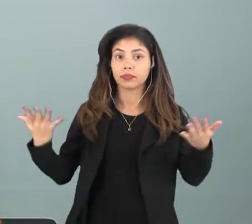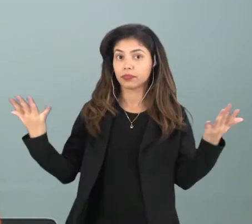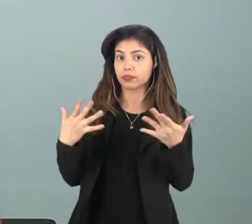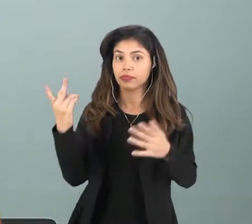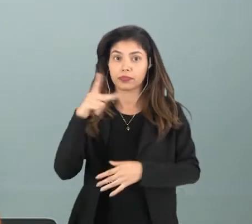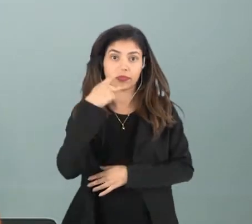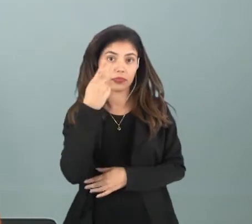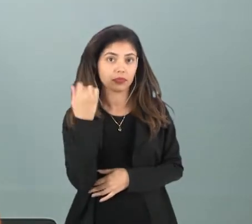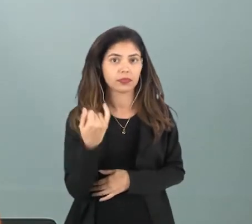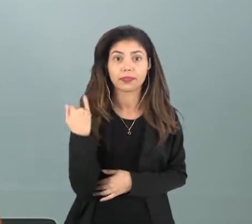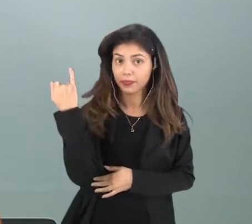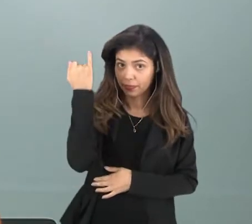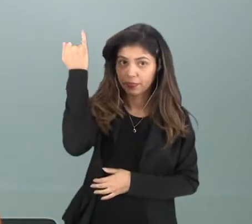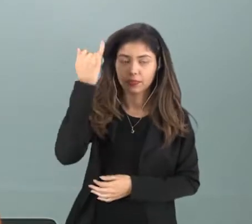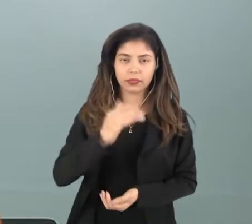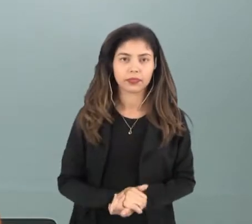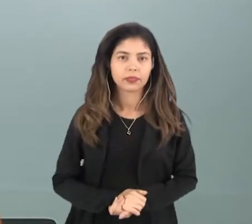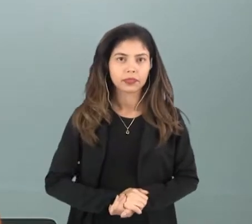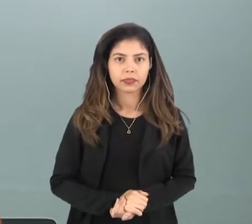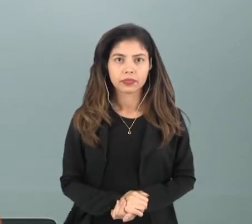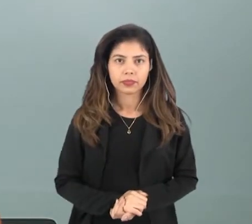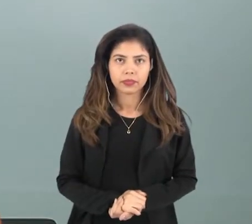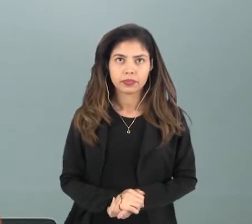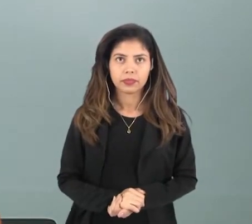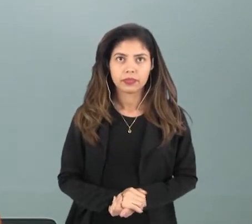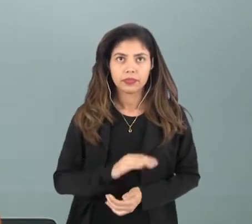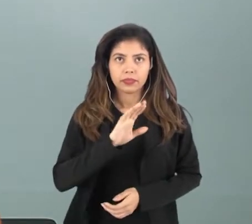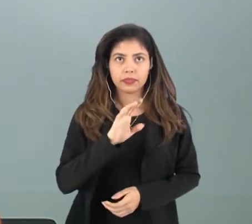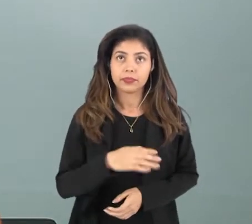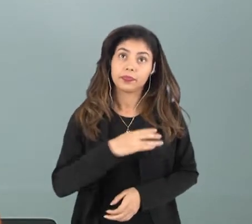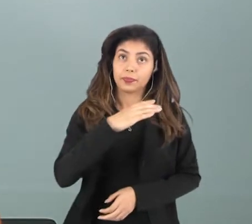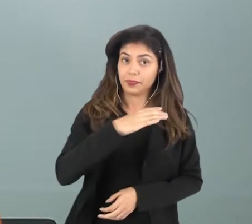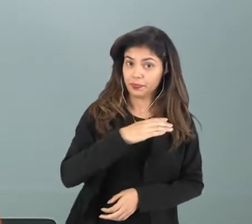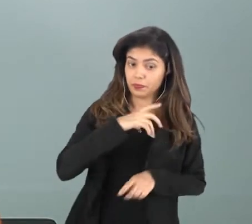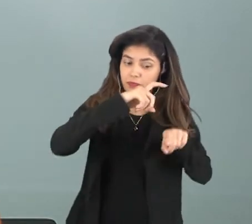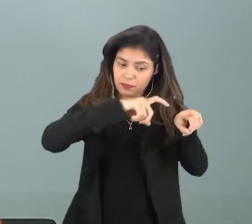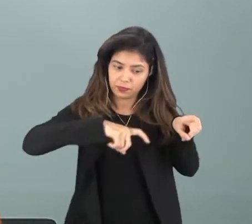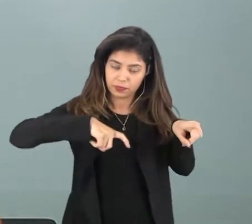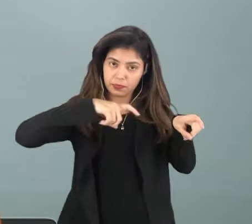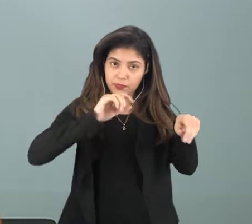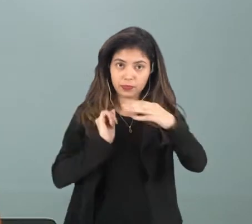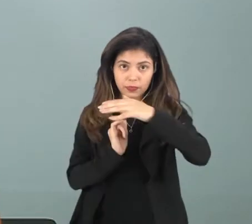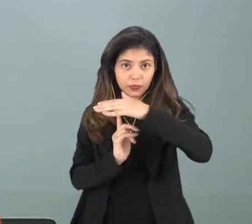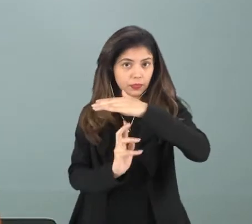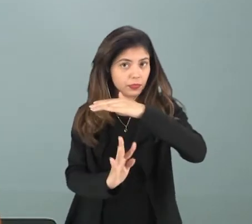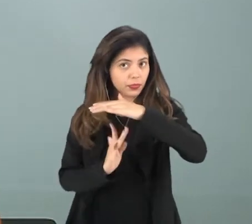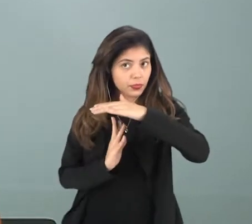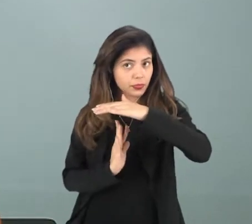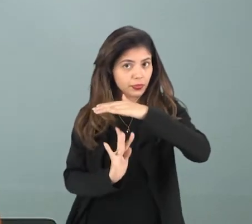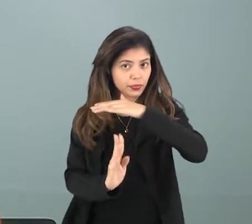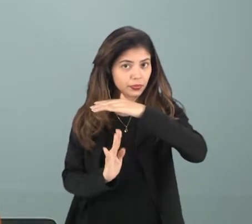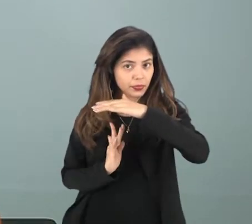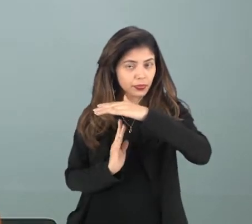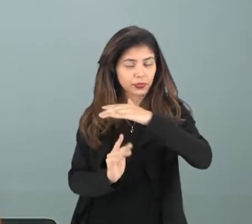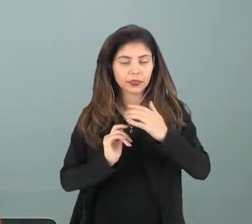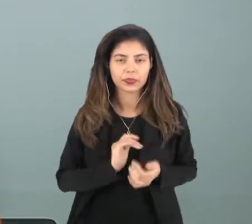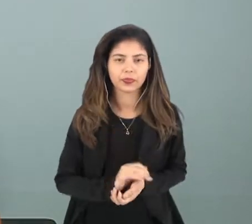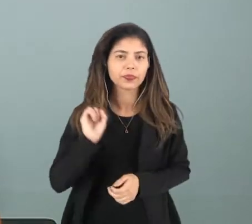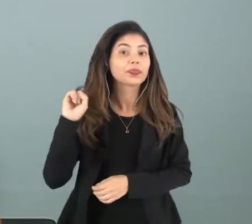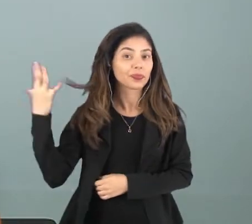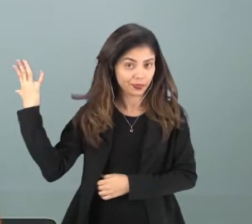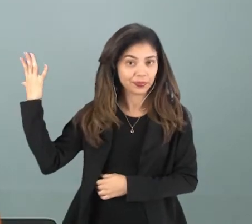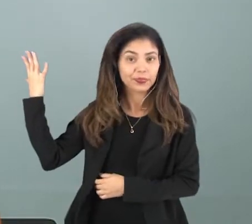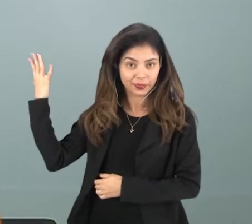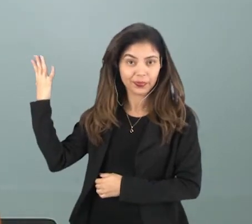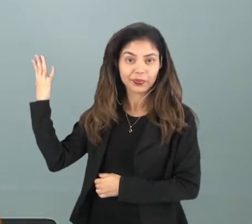bastante interessante, né? Estamos falando do êxodo rural, né? Da migração, né? Que